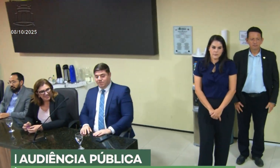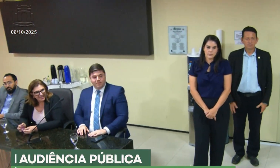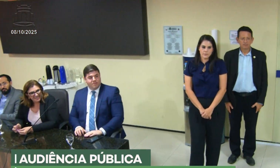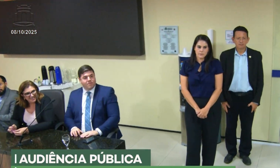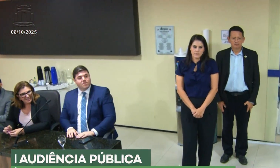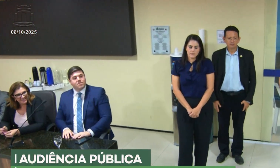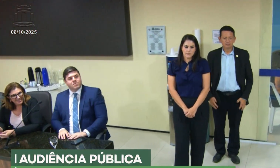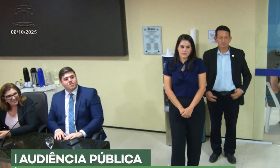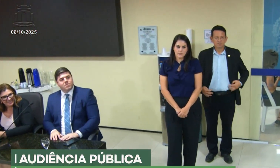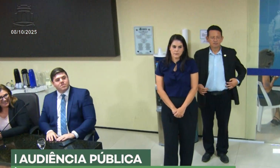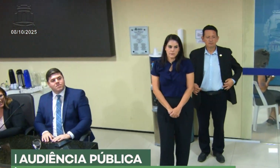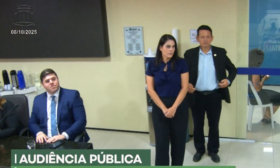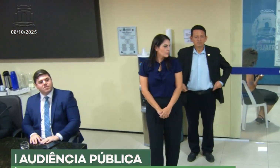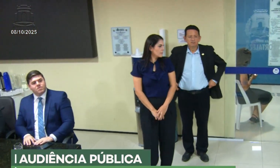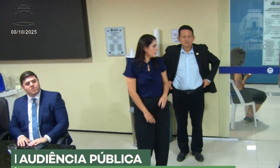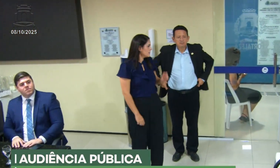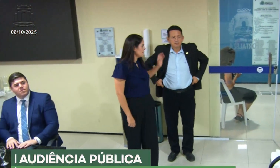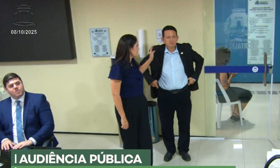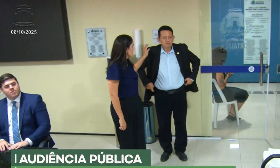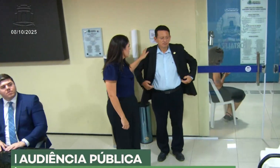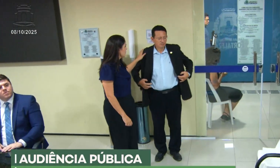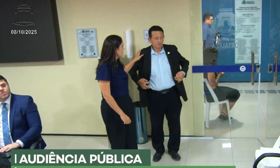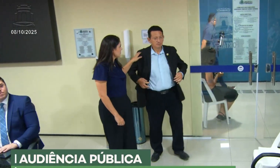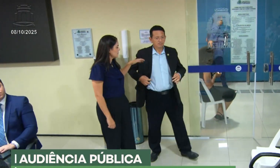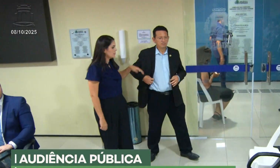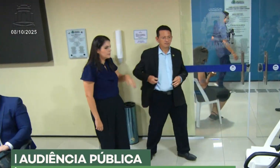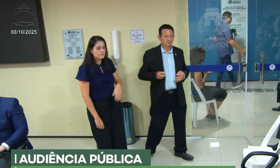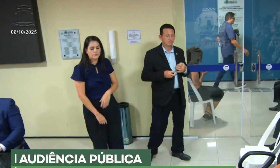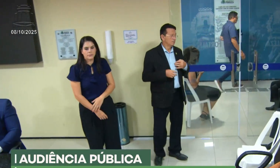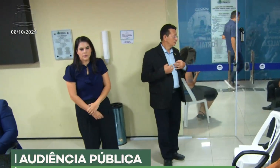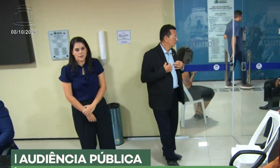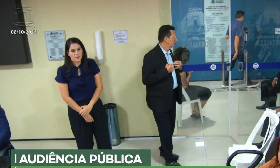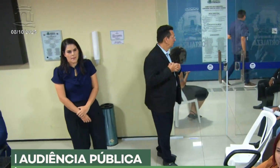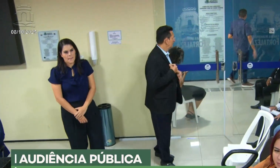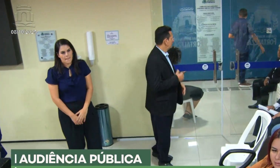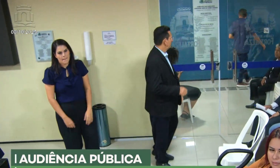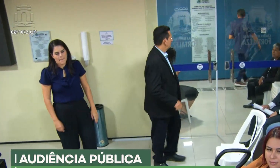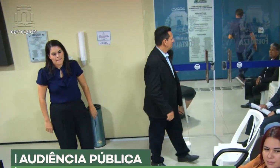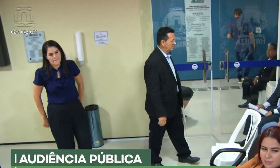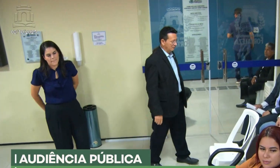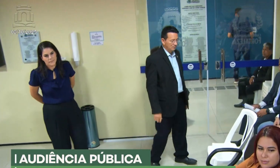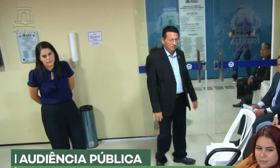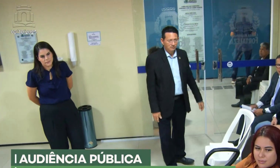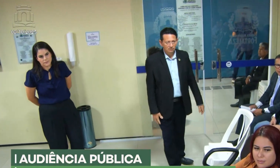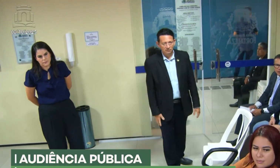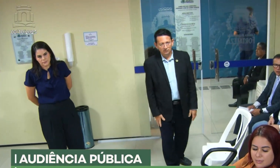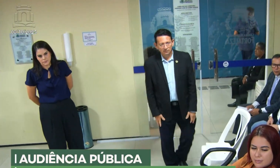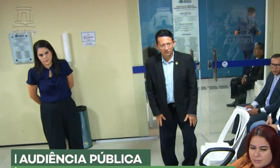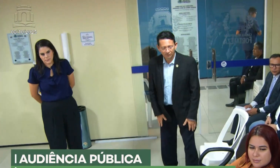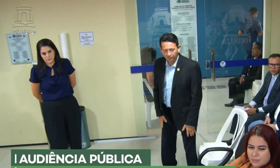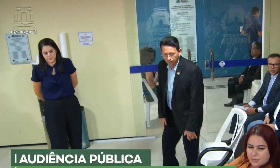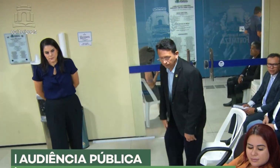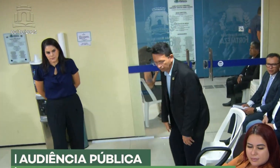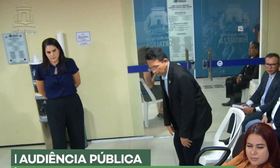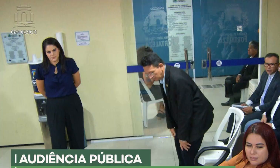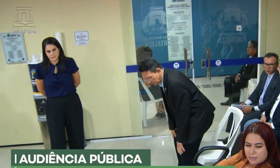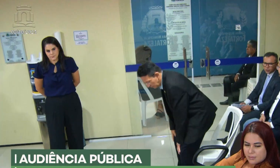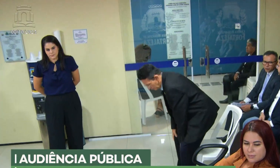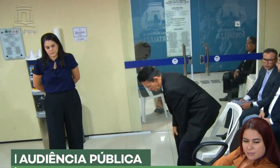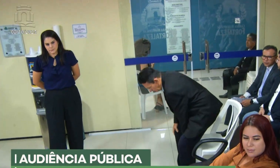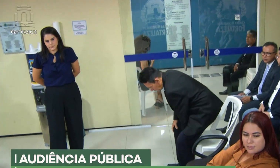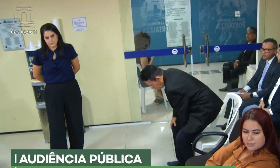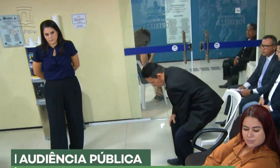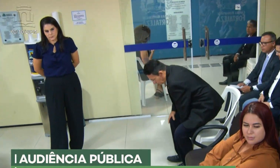eu queria fazer a pergunta para a senhora, para o doutor Alisson, quem poderia me responder. Eu fiquei na dúvida, porque a senhora falou do Instagram. Eu entrei